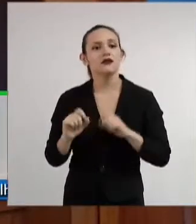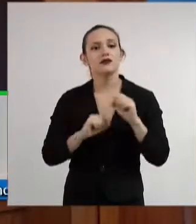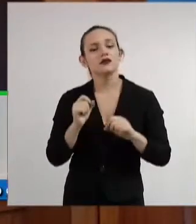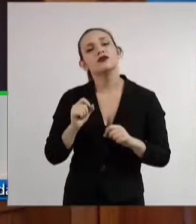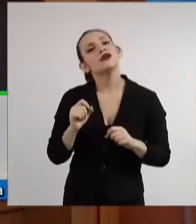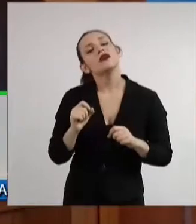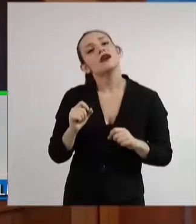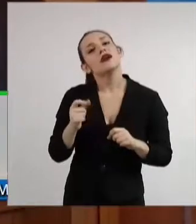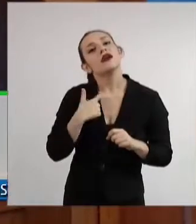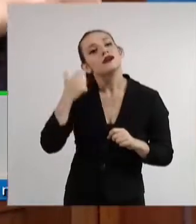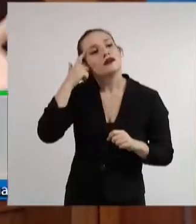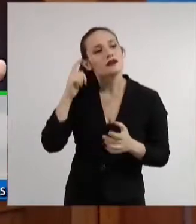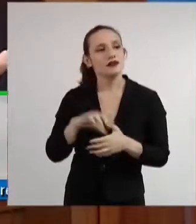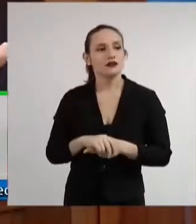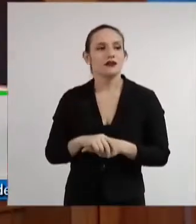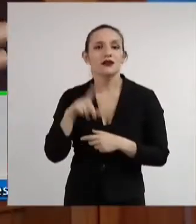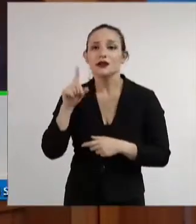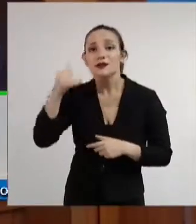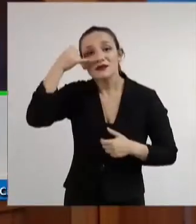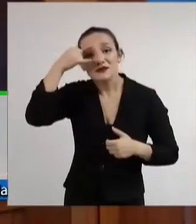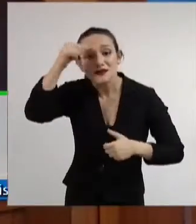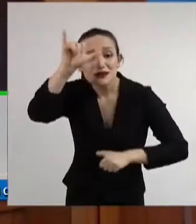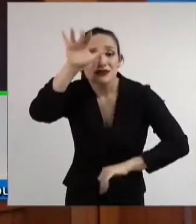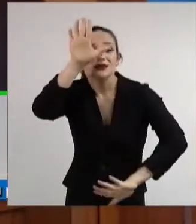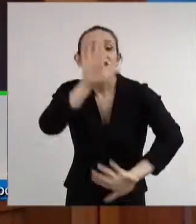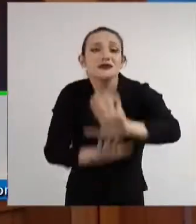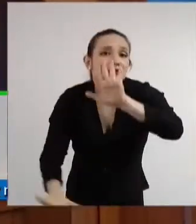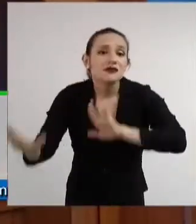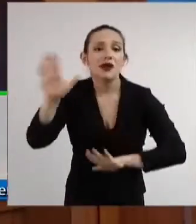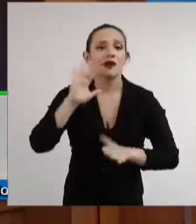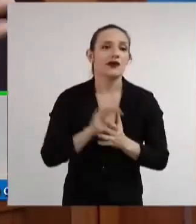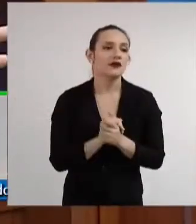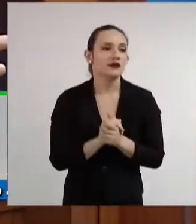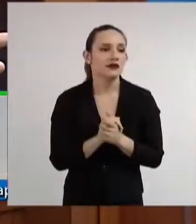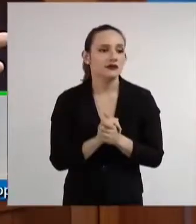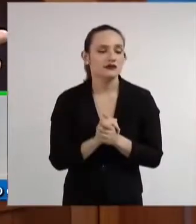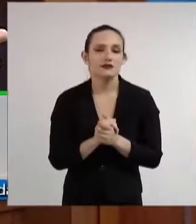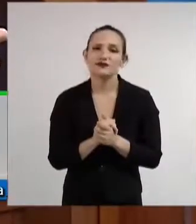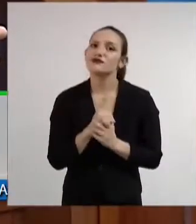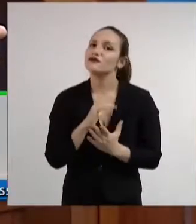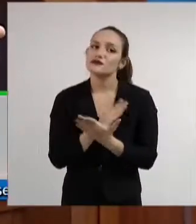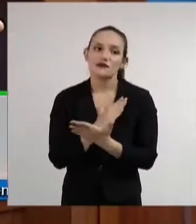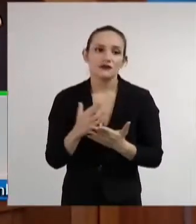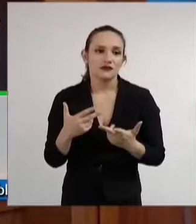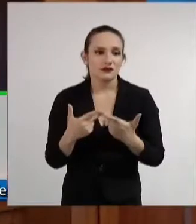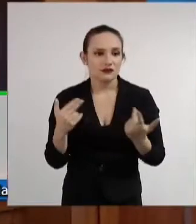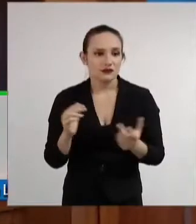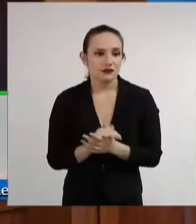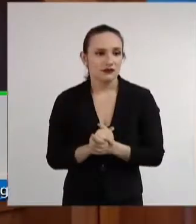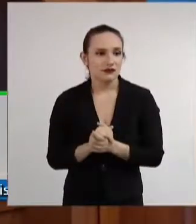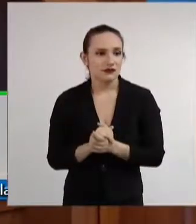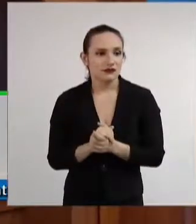minha avaliação, é a prevenção. E tem casos, e vamos ser sinceros,